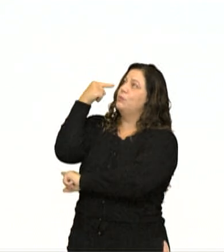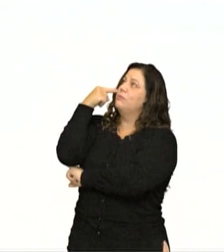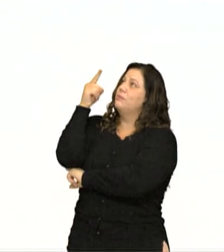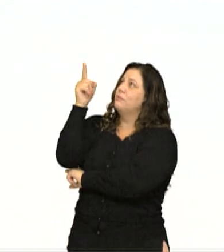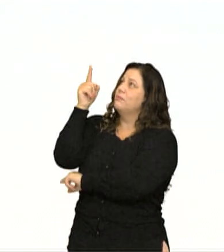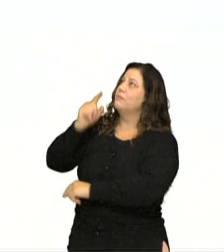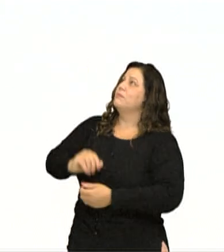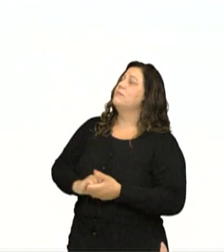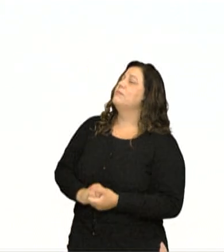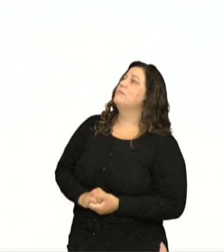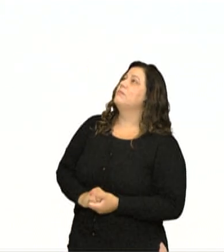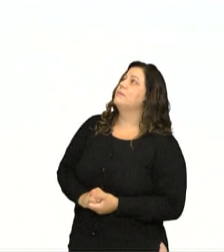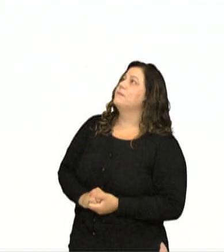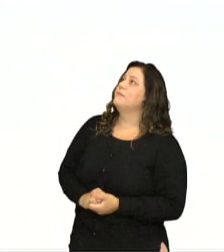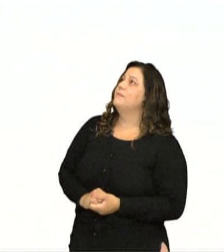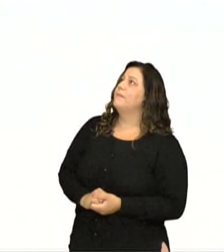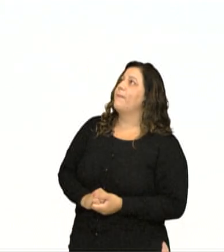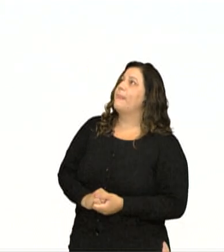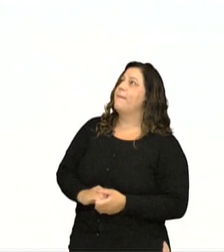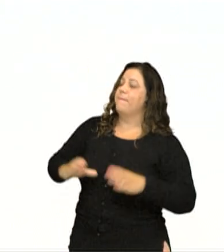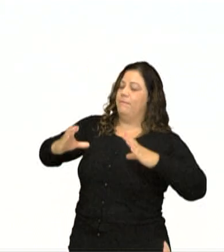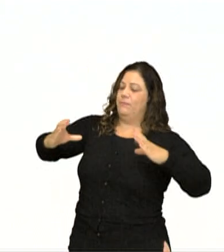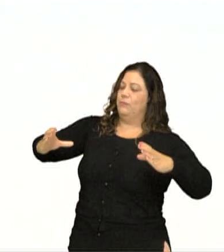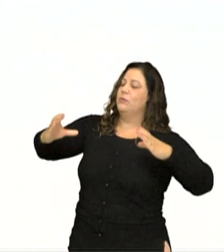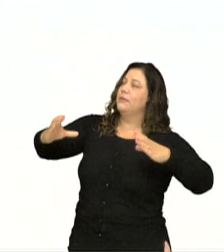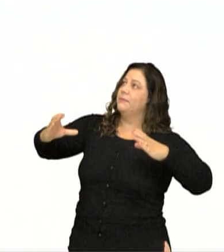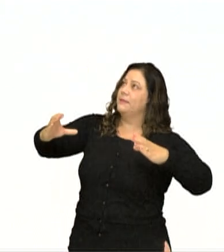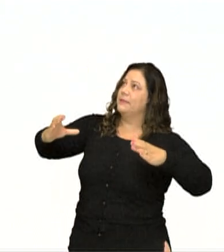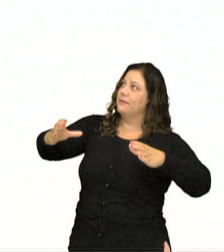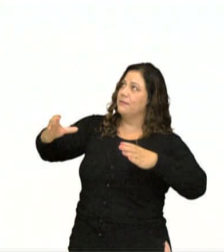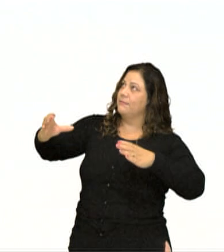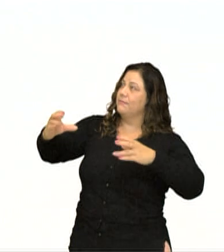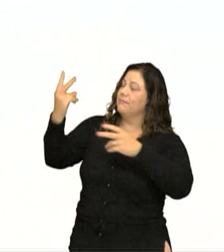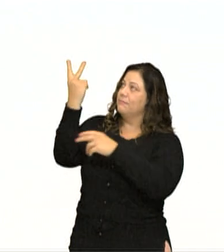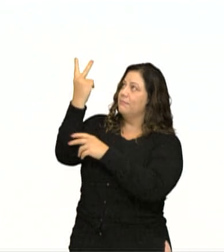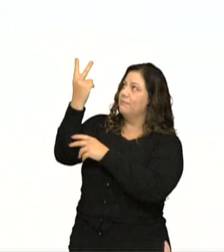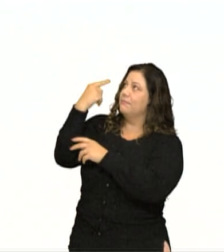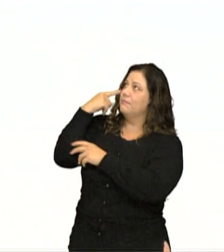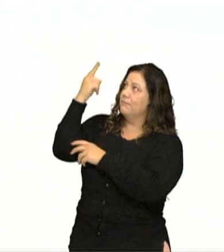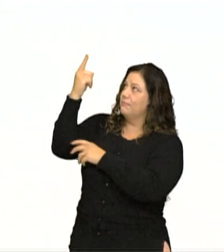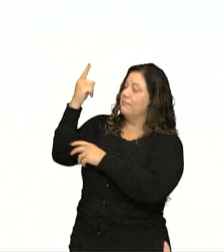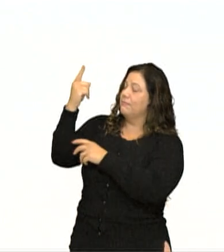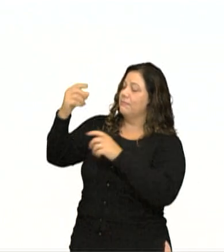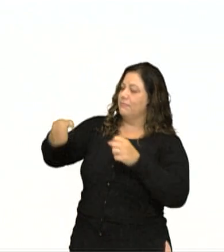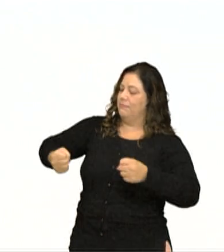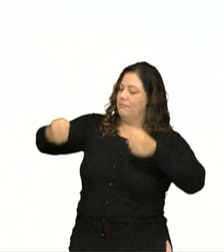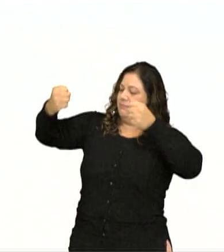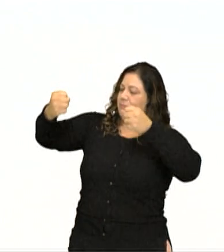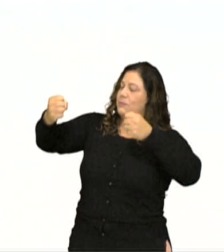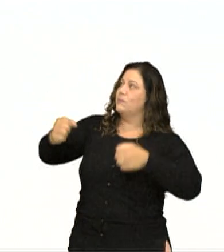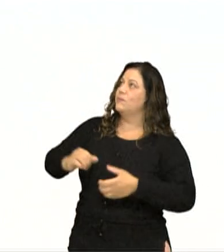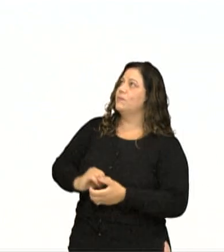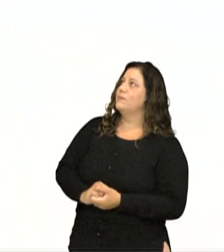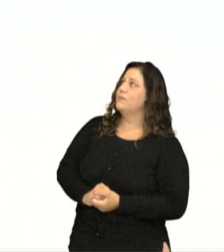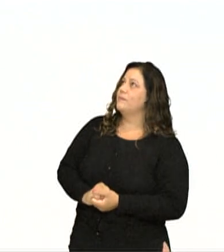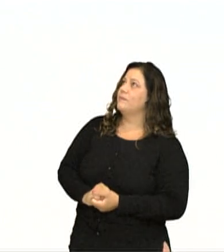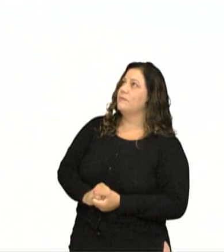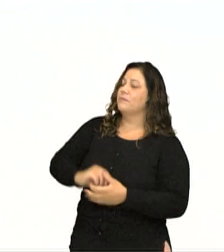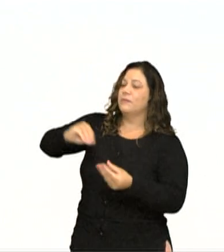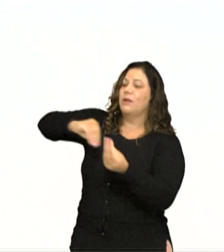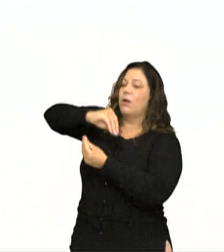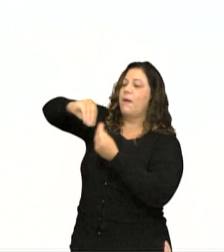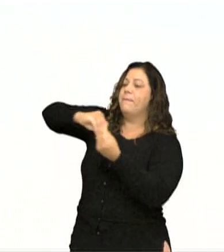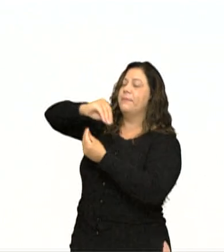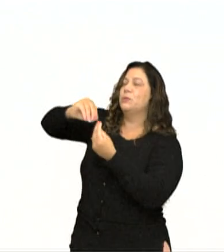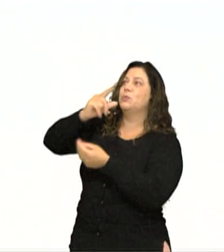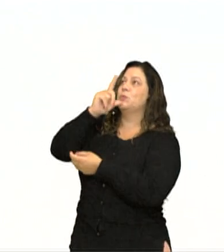do coração. Aqui, né, a boca mais larga e as 2 alcinhas para segurar. E a cratera, né, que para misturar a